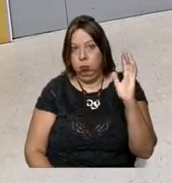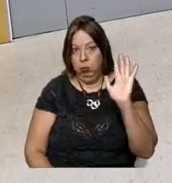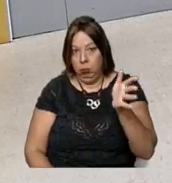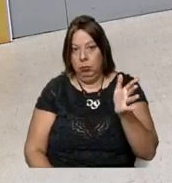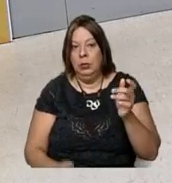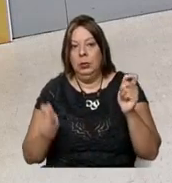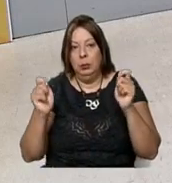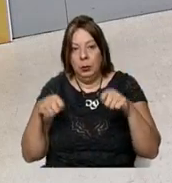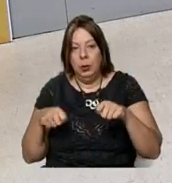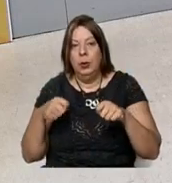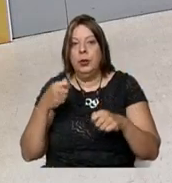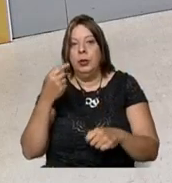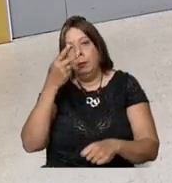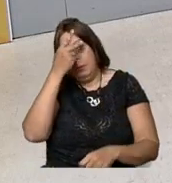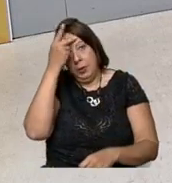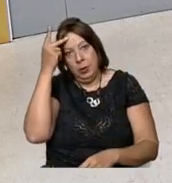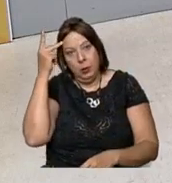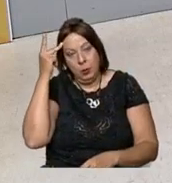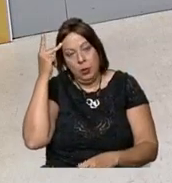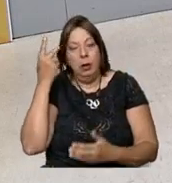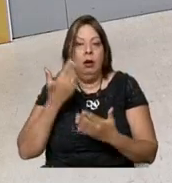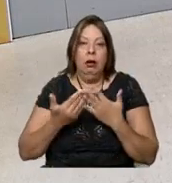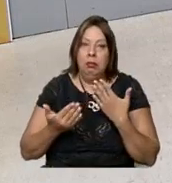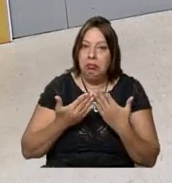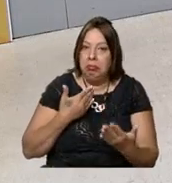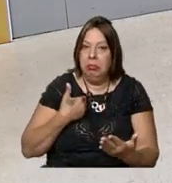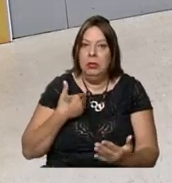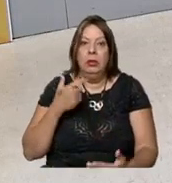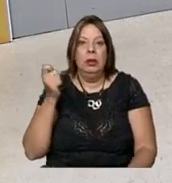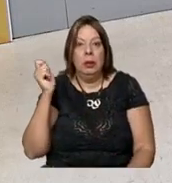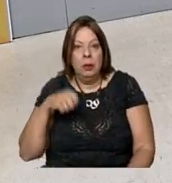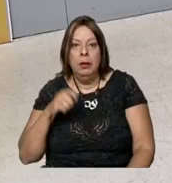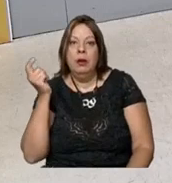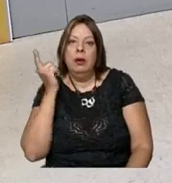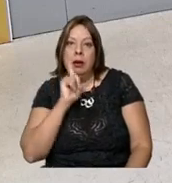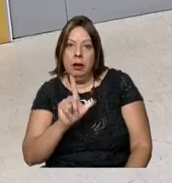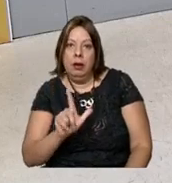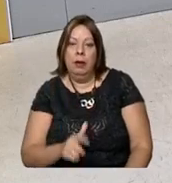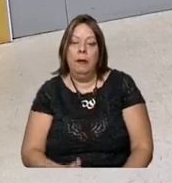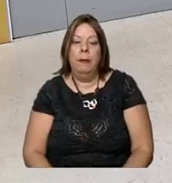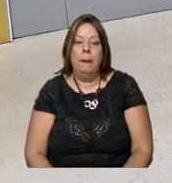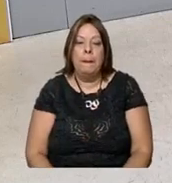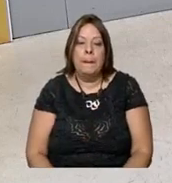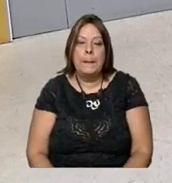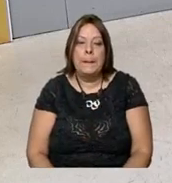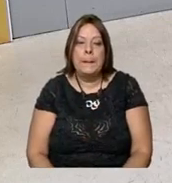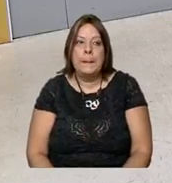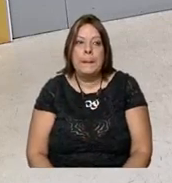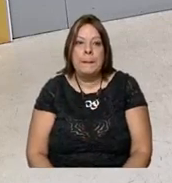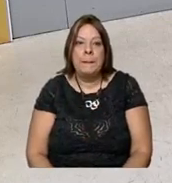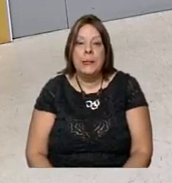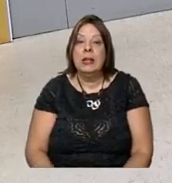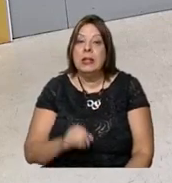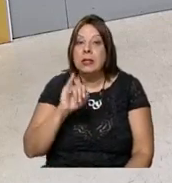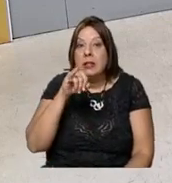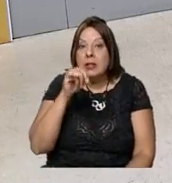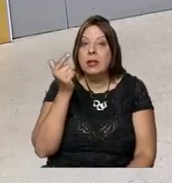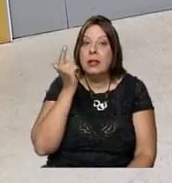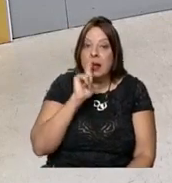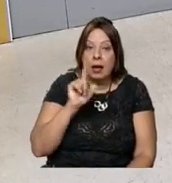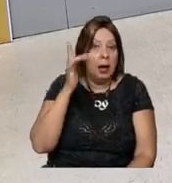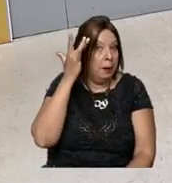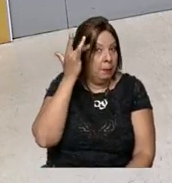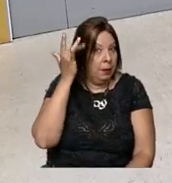sair a qualquer minuto. E maravilha! E lembrando que se você levar o queridinho, a nossa caravana amanhã vai na sua casa levar